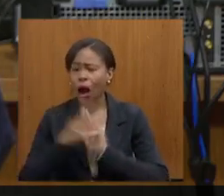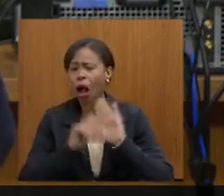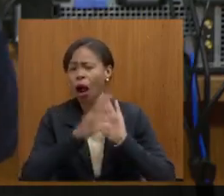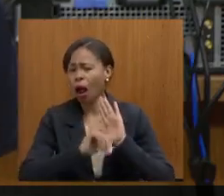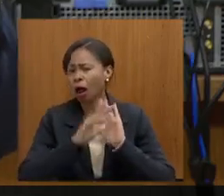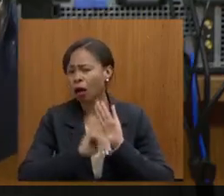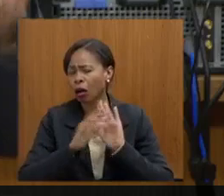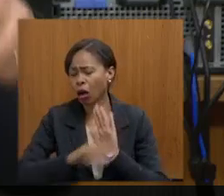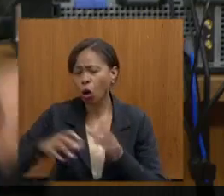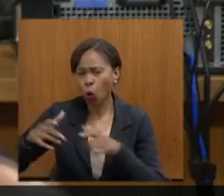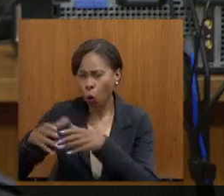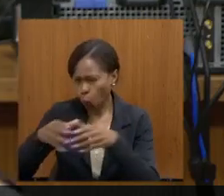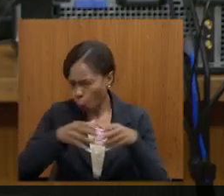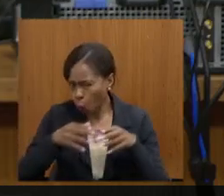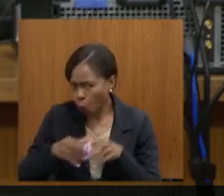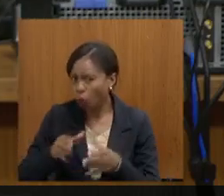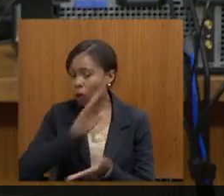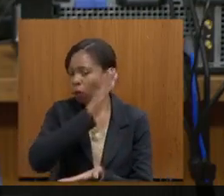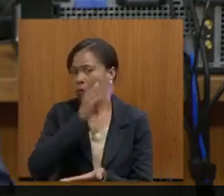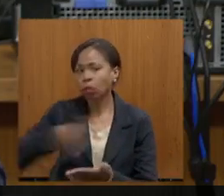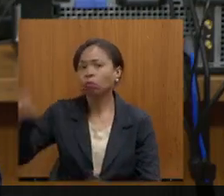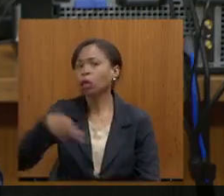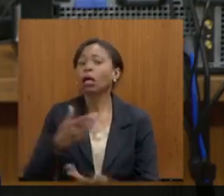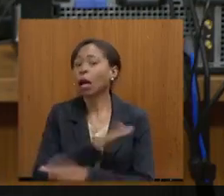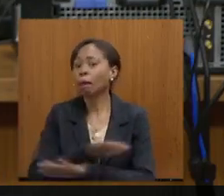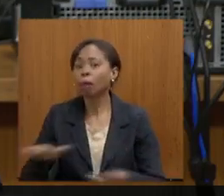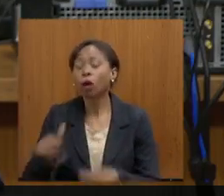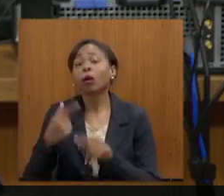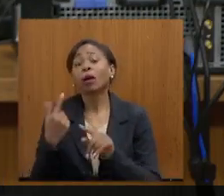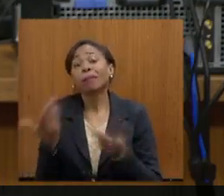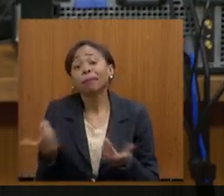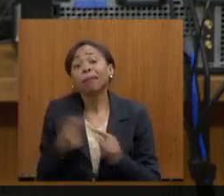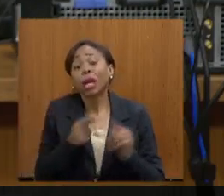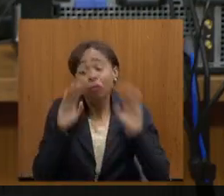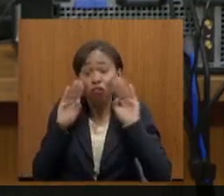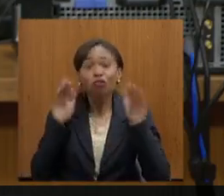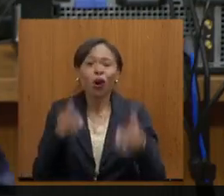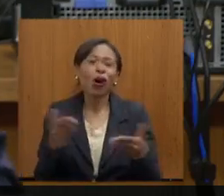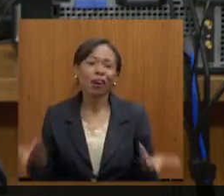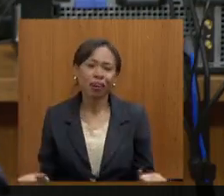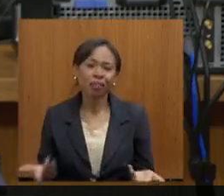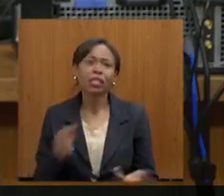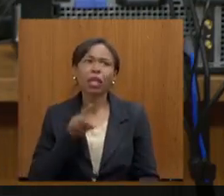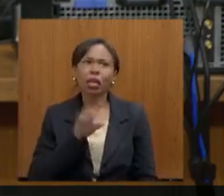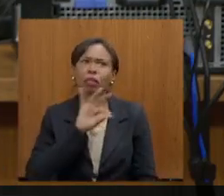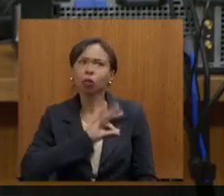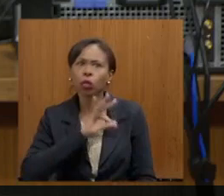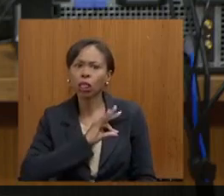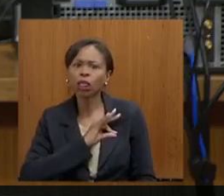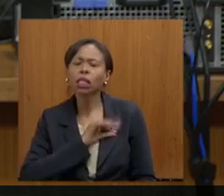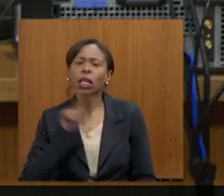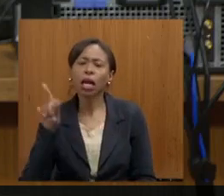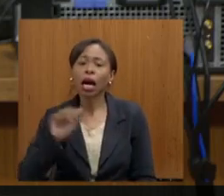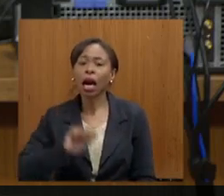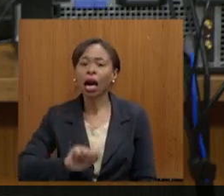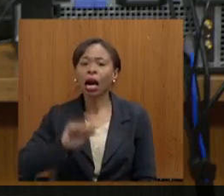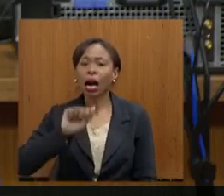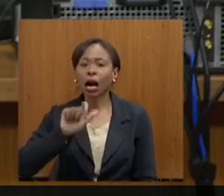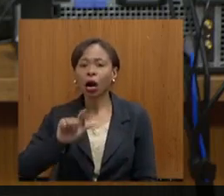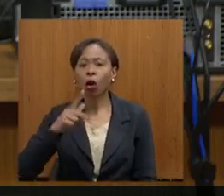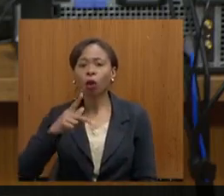eles foco naqueles criou hoje por exemplo tá aqui recebi agora mesmo delegado de Alpinópolis recebido a polícia militar também vai de Alpinópolis